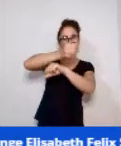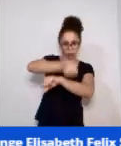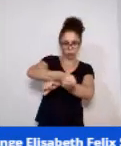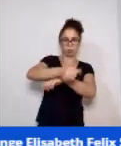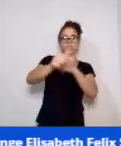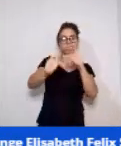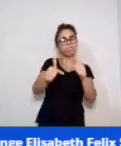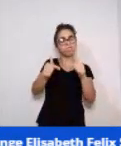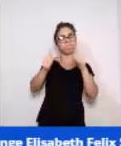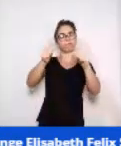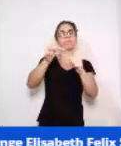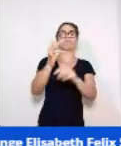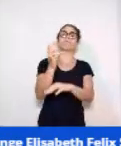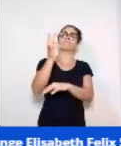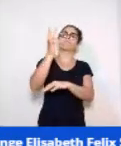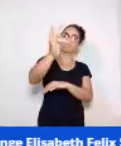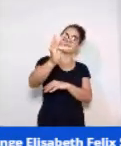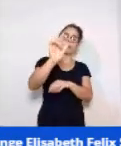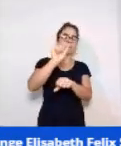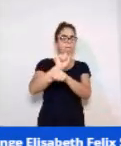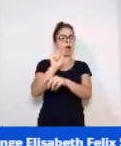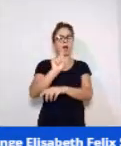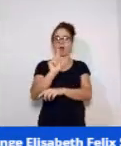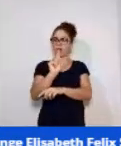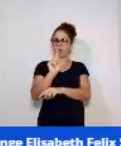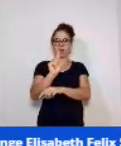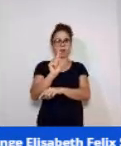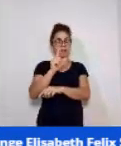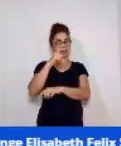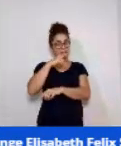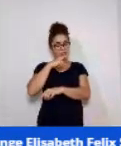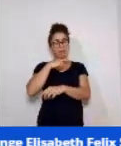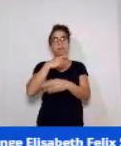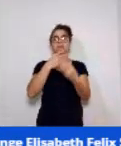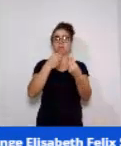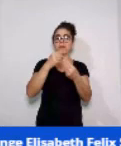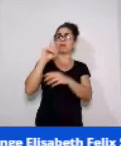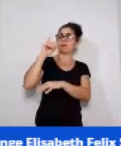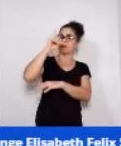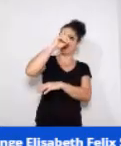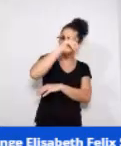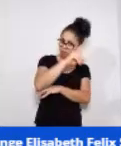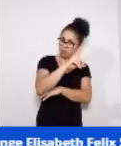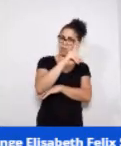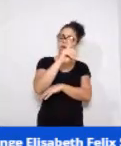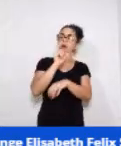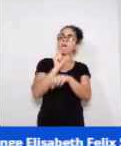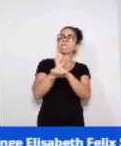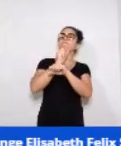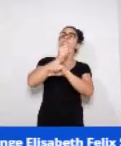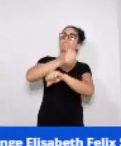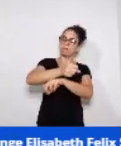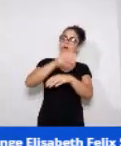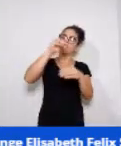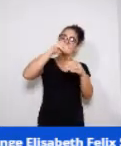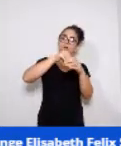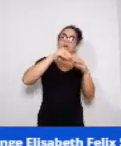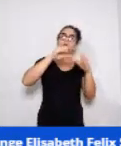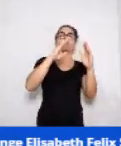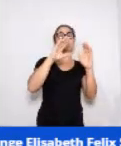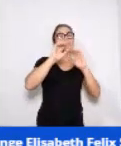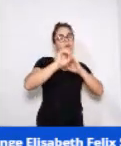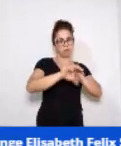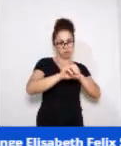falado. Não paramos aí, temos muitas ainda dificuldades ainda para serem superadas dentro da educação. Pode